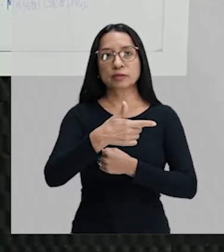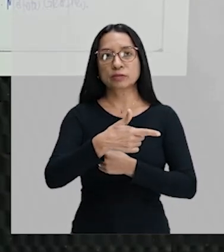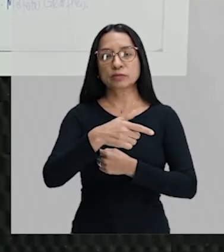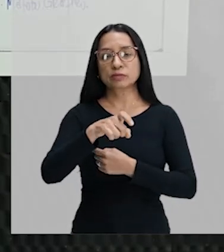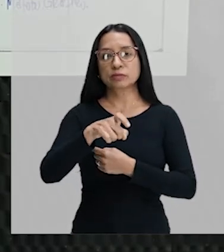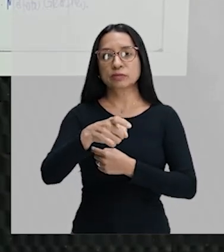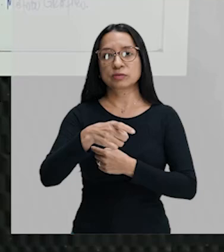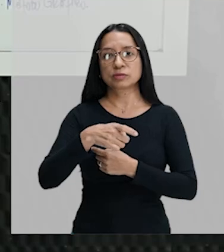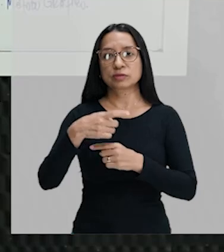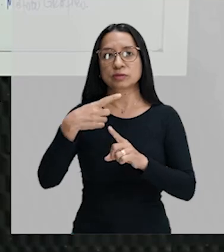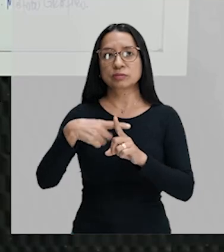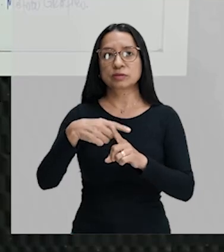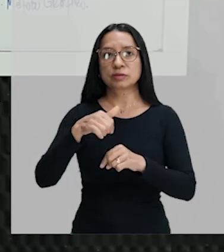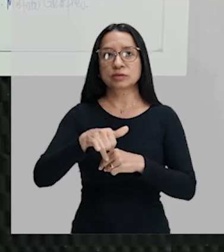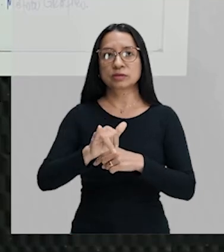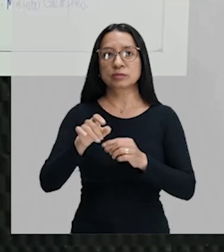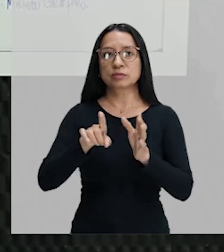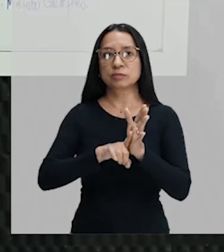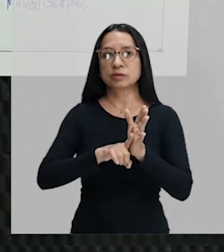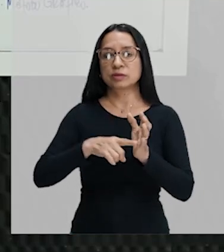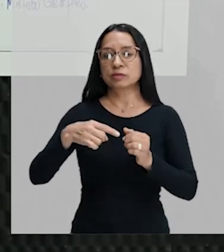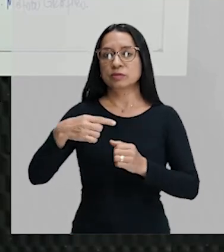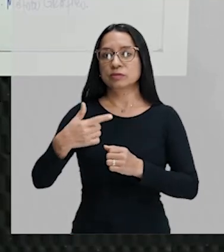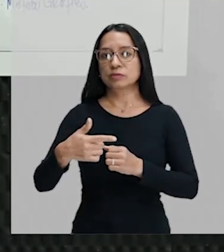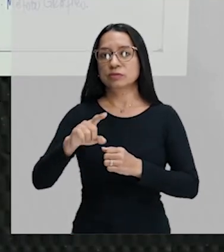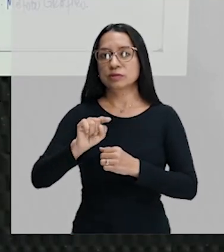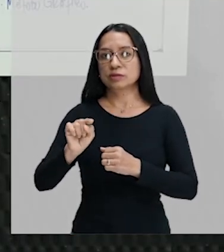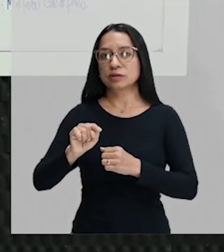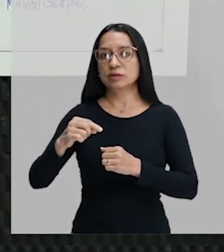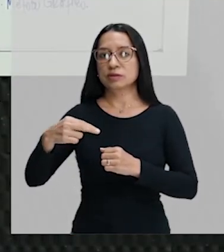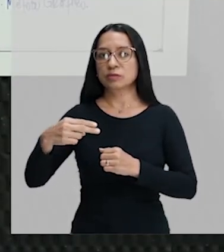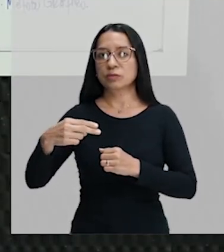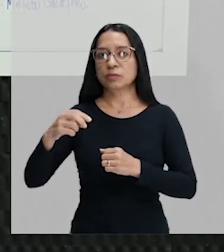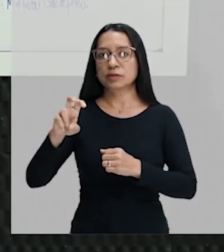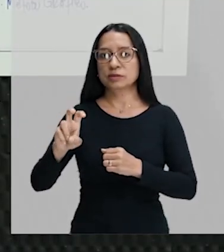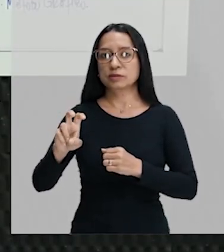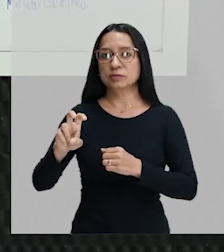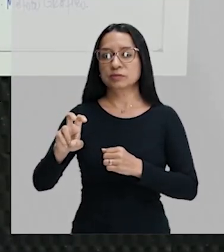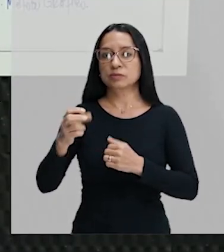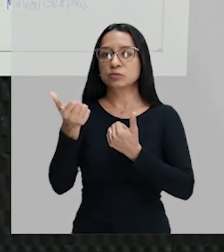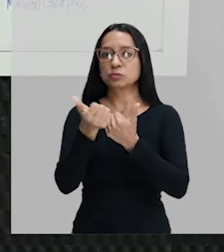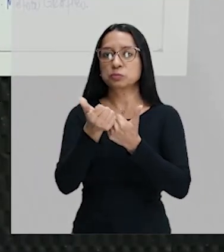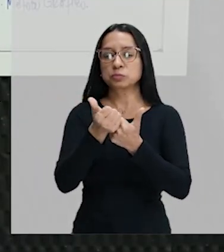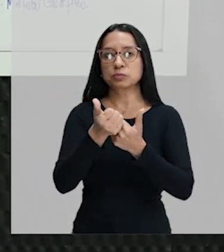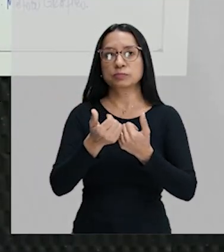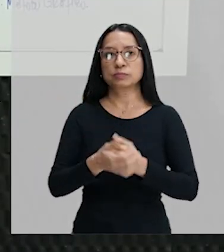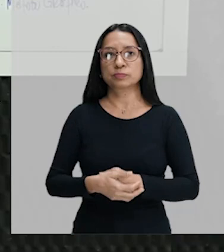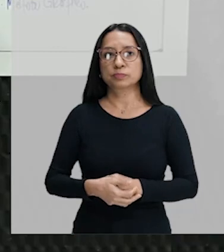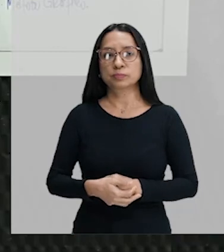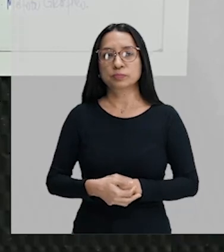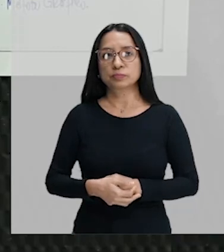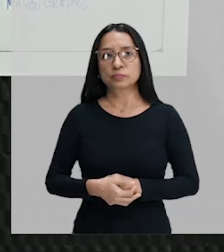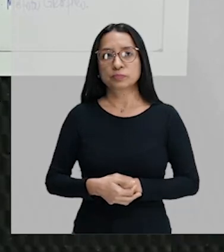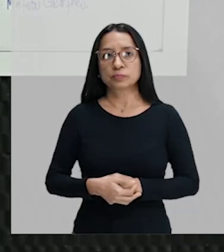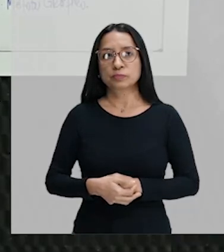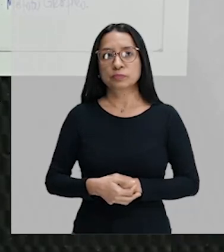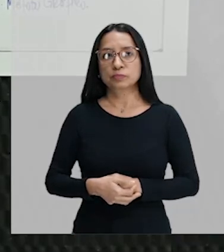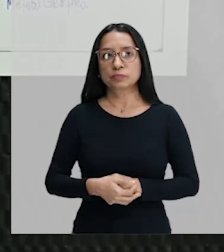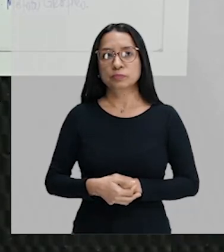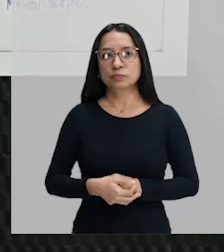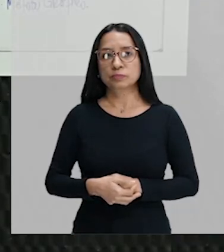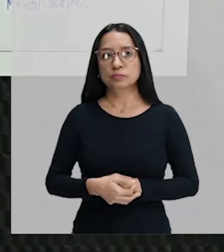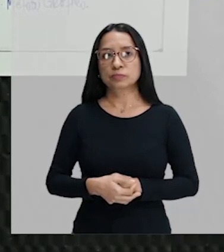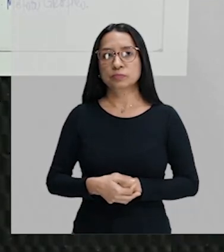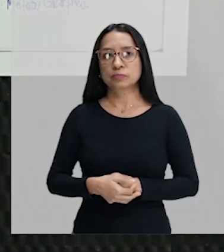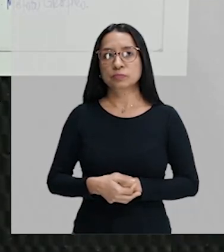y menos 2z igual a 5. Então vamos substituir. 2